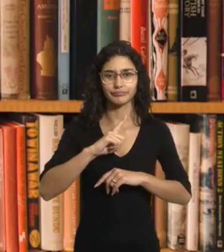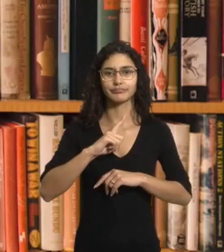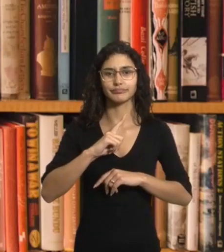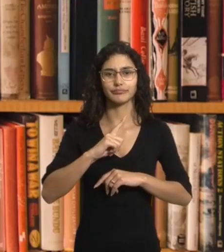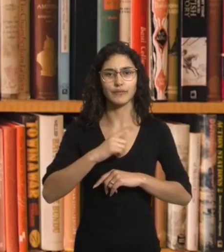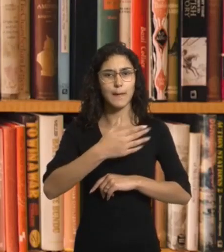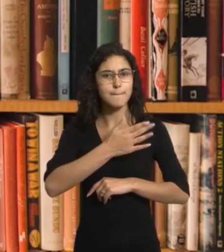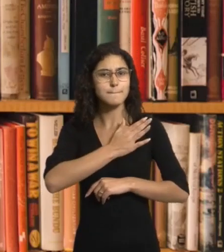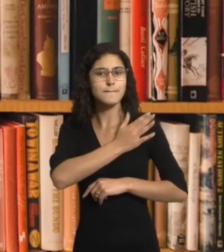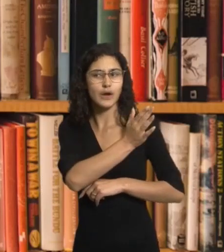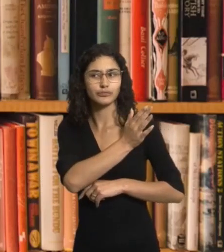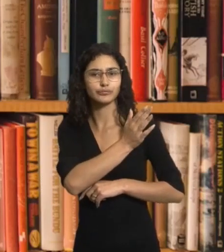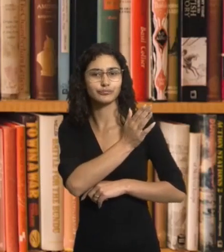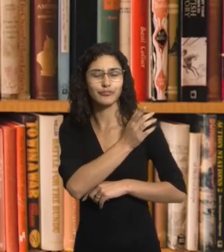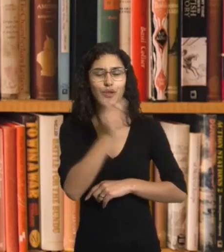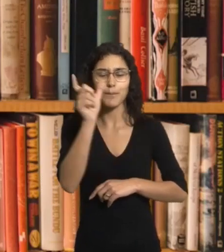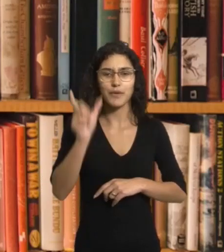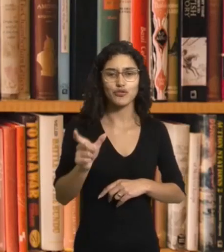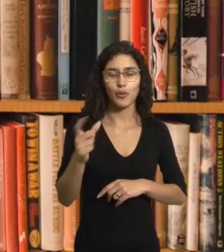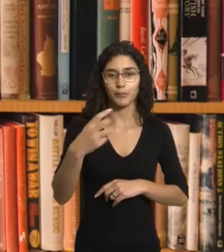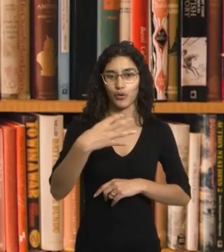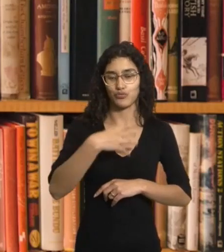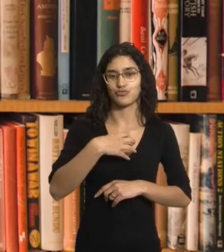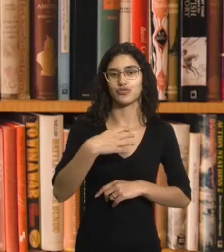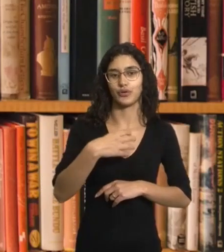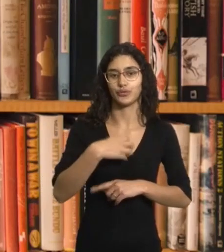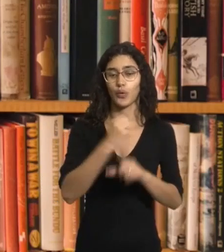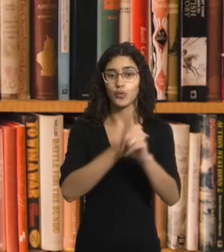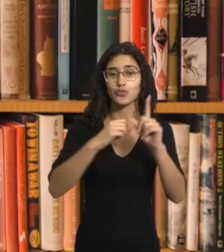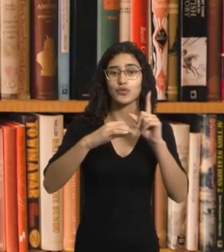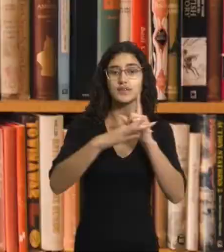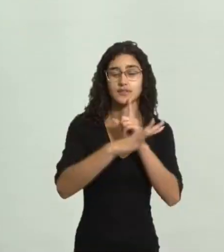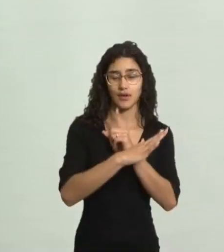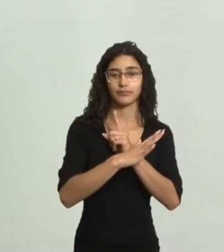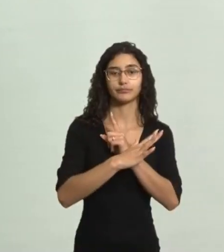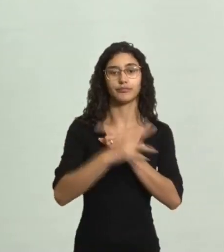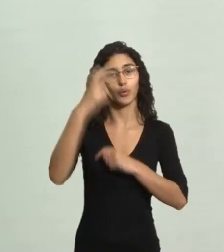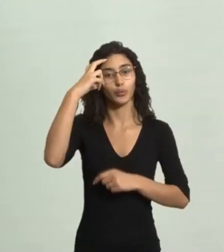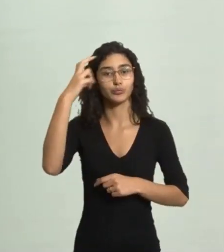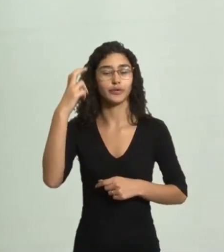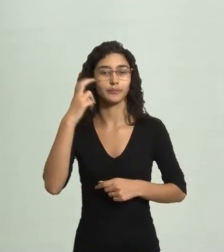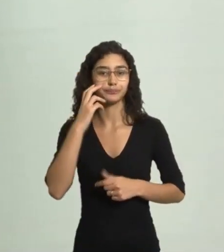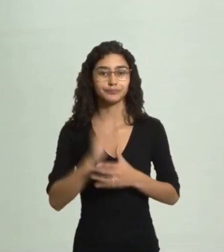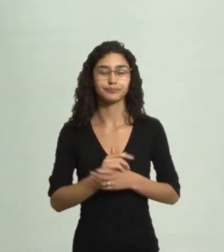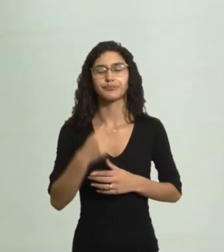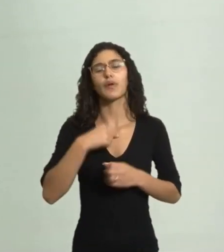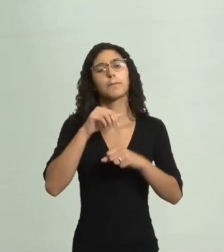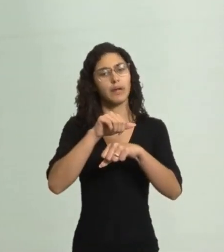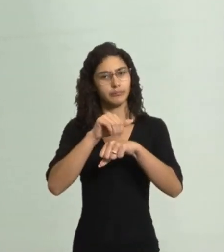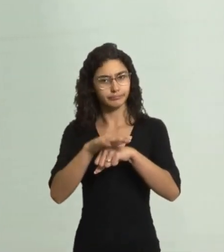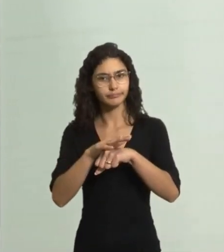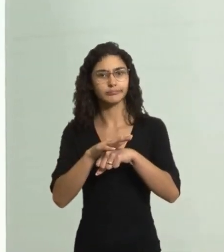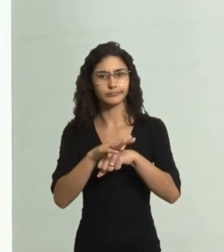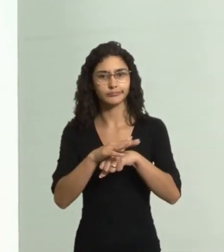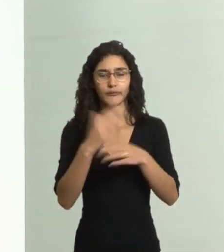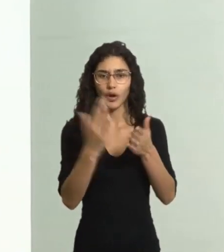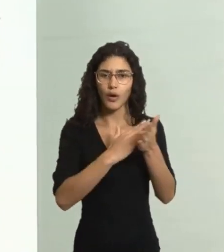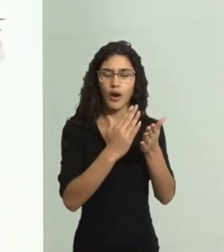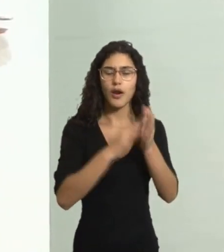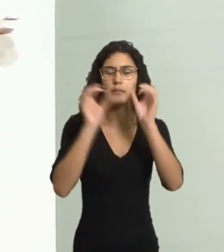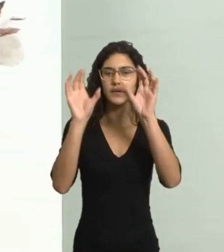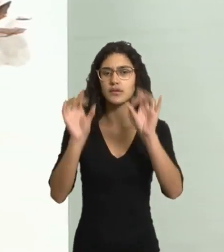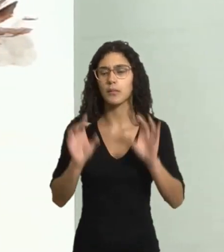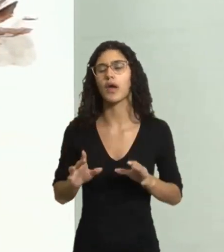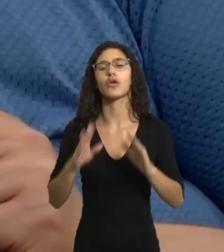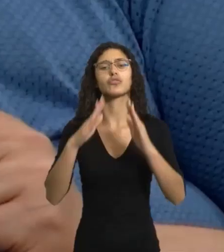as pessoas por sua condição estética, social e cultural. Eu recomendo esse livro, especialmente para os alunos